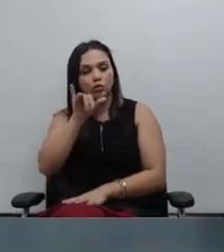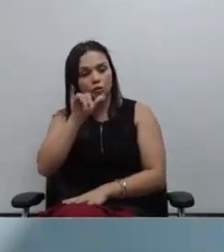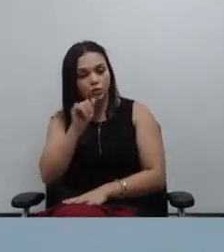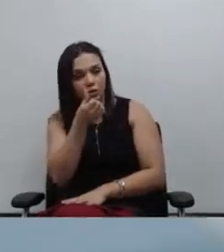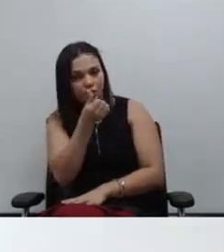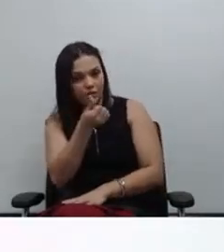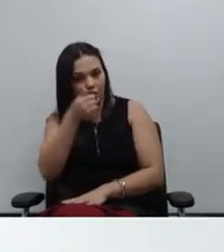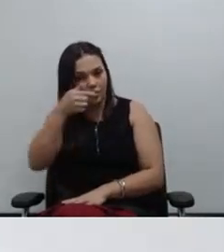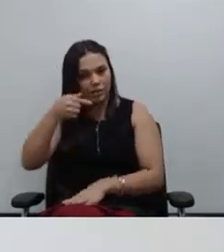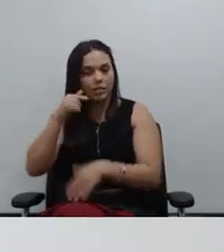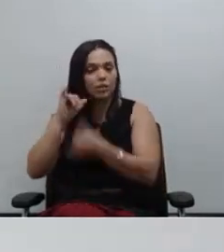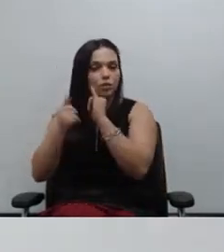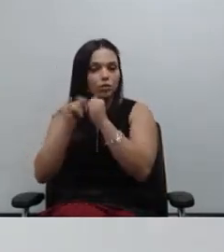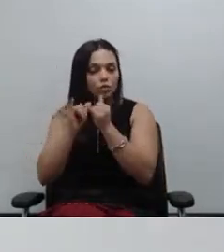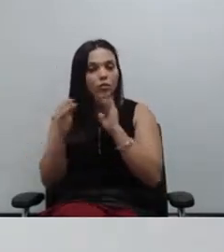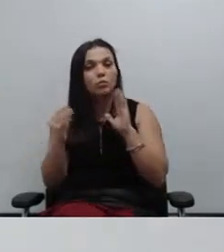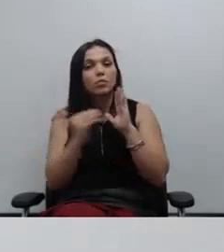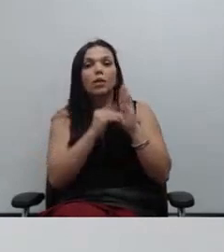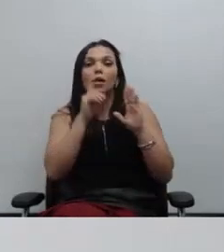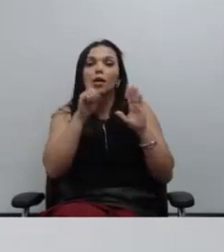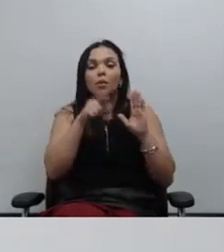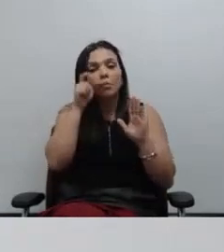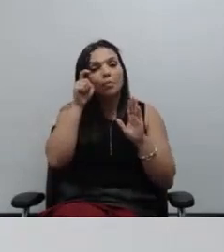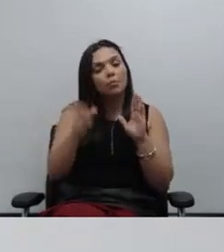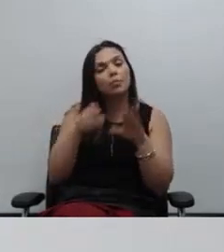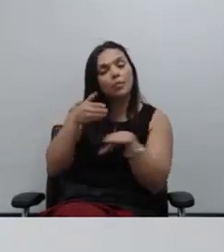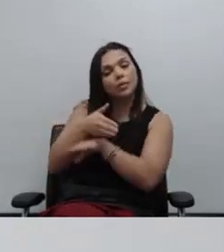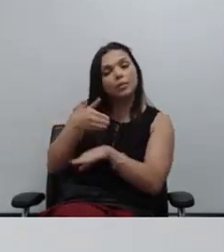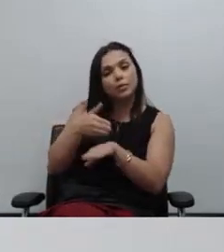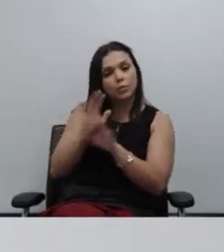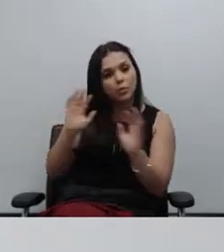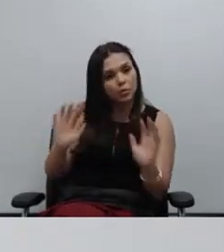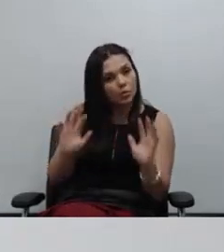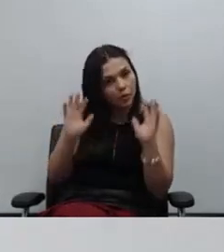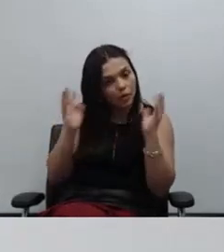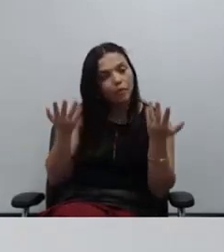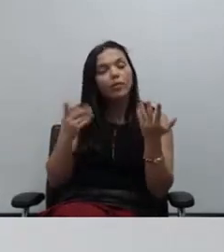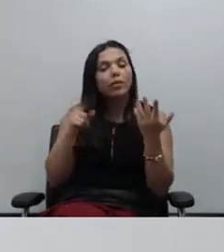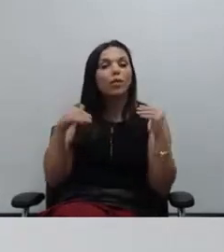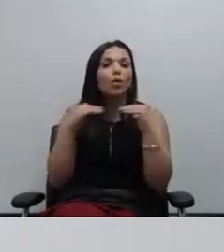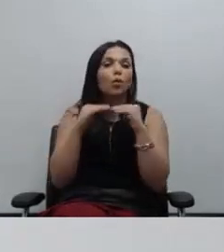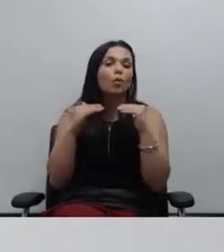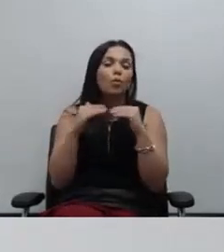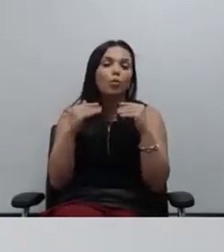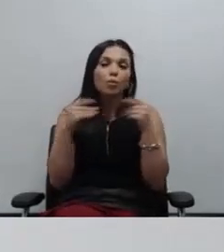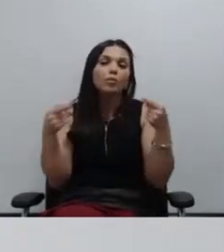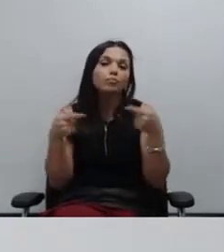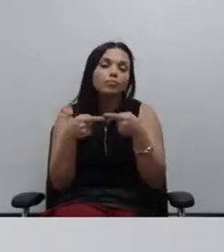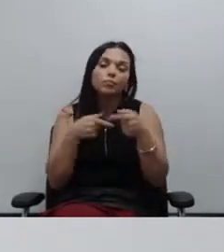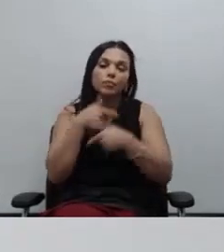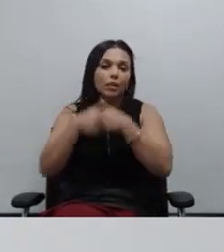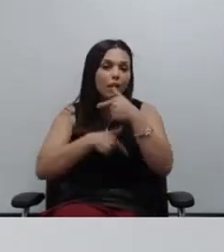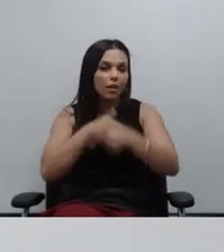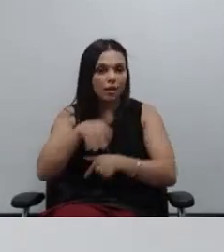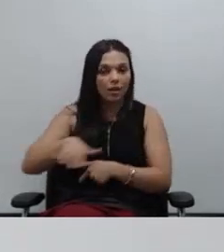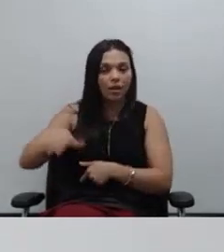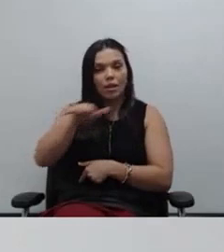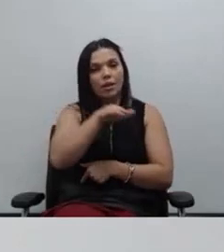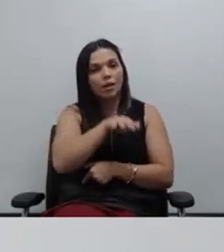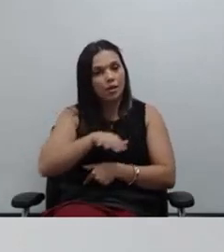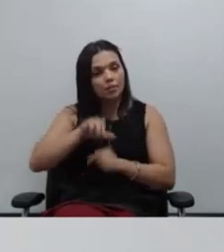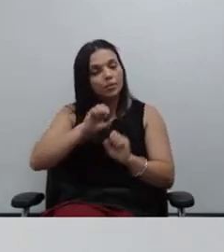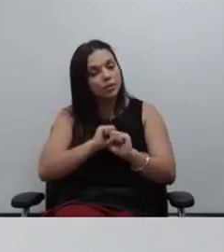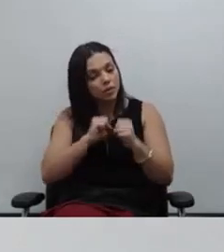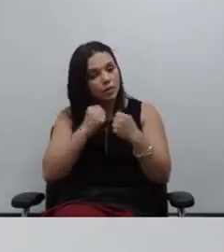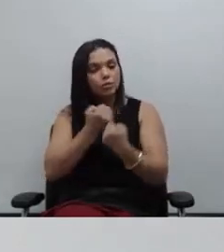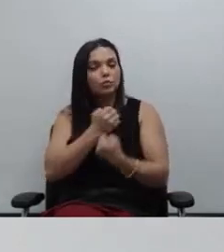conteúdo programático, justificativa de interesse da participação do evento, bem como as manifestações e concordância das respectivas coordenações e as declarações das